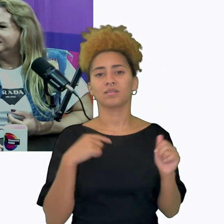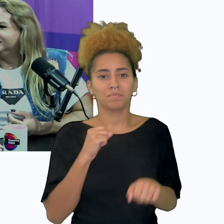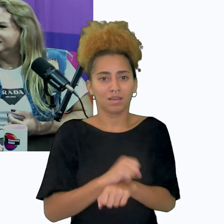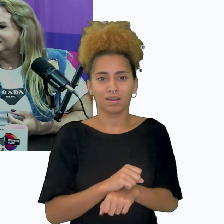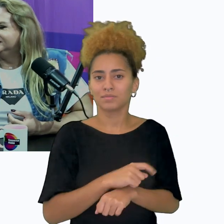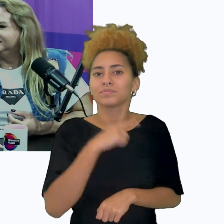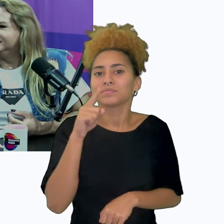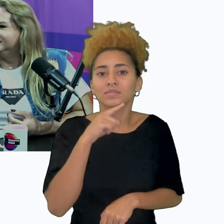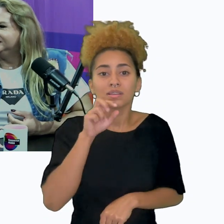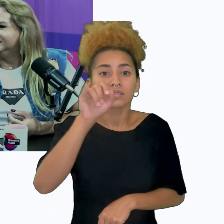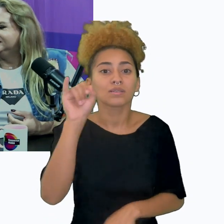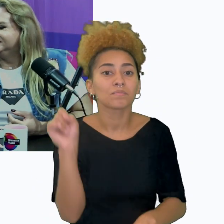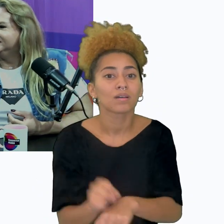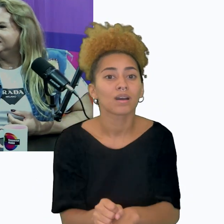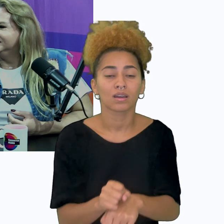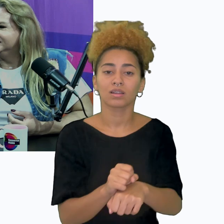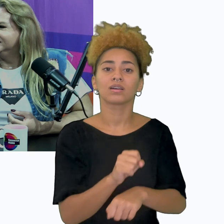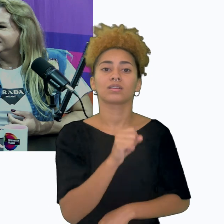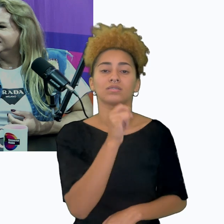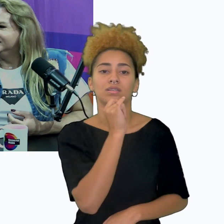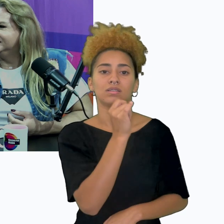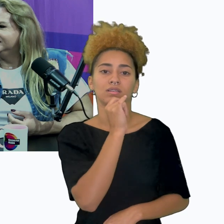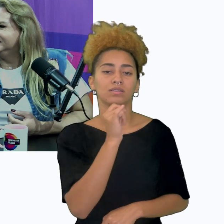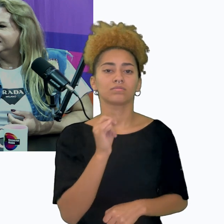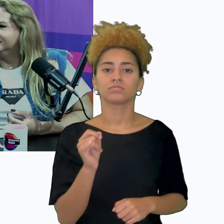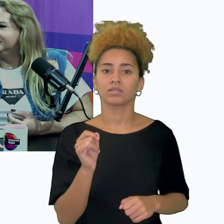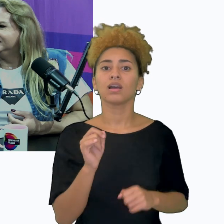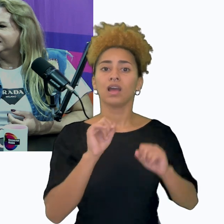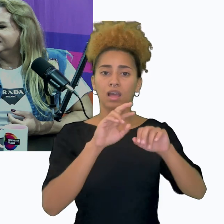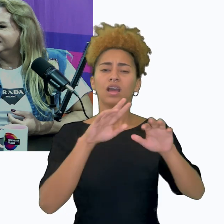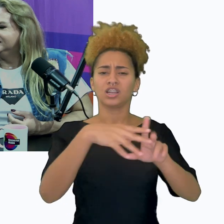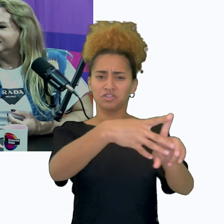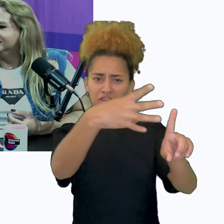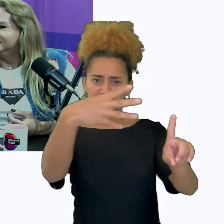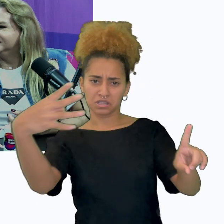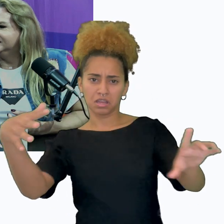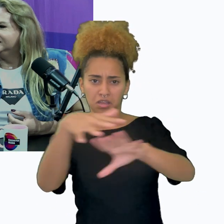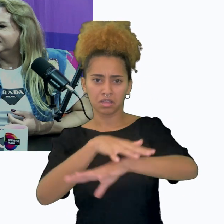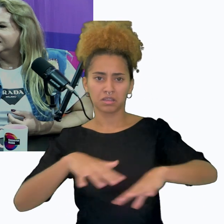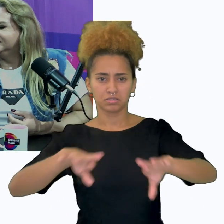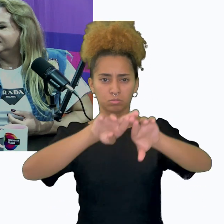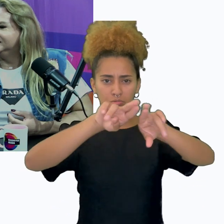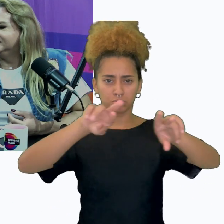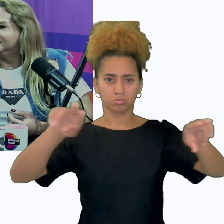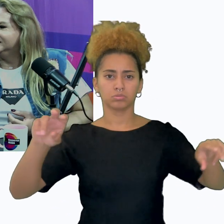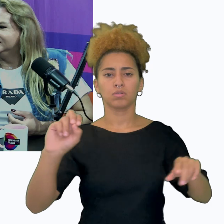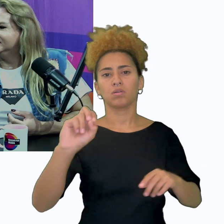parar. Eu não posso parar. Se eu parar, nem mesmo a diversidade,